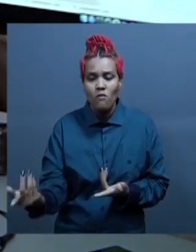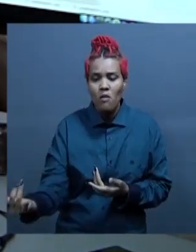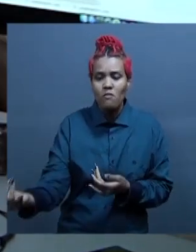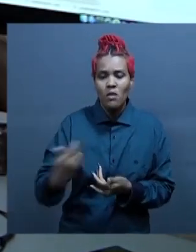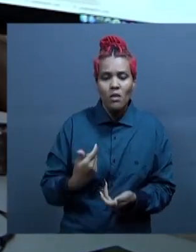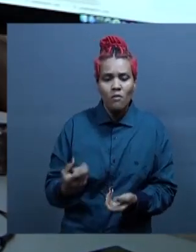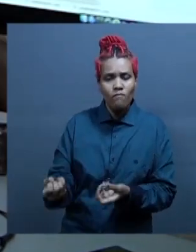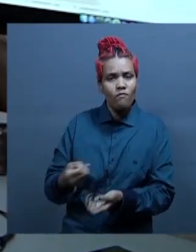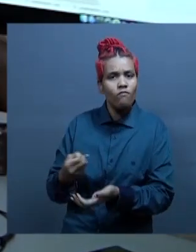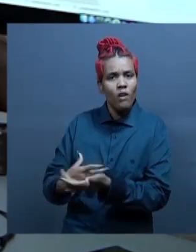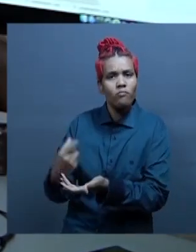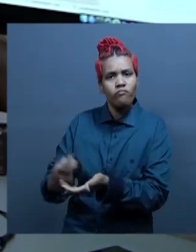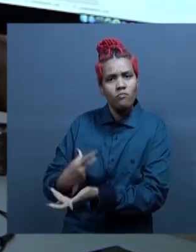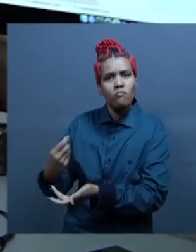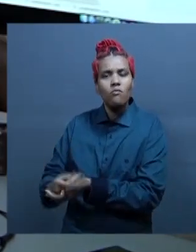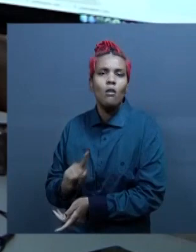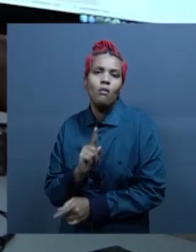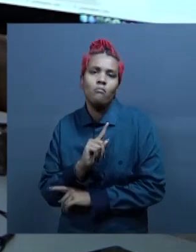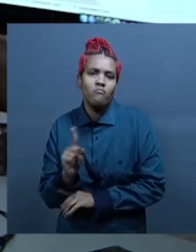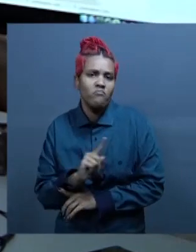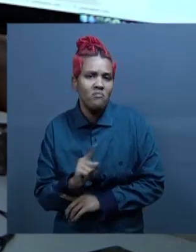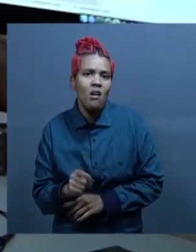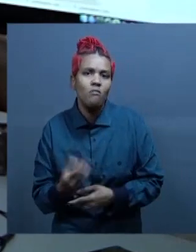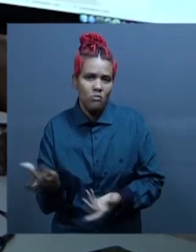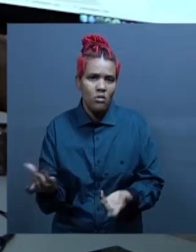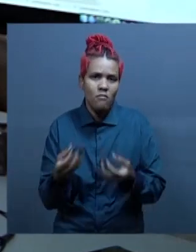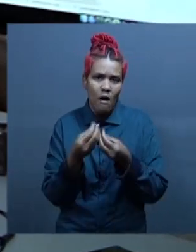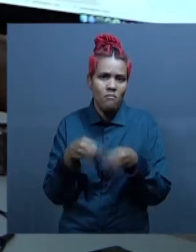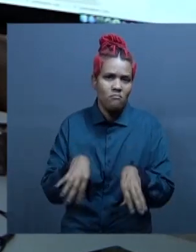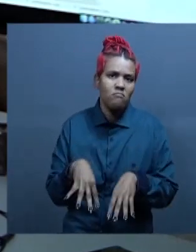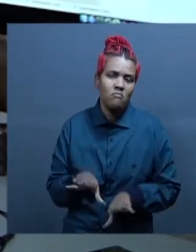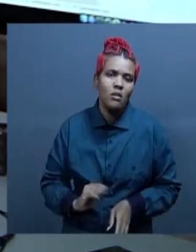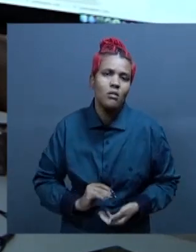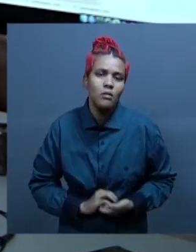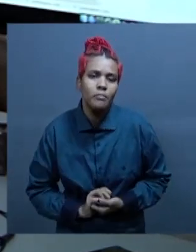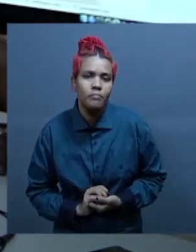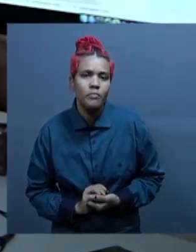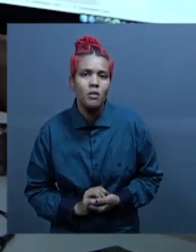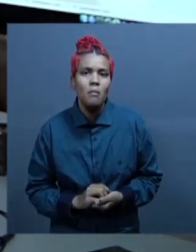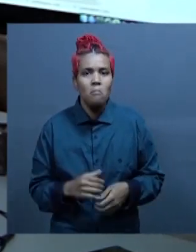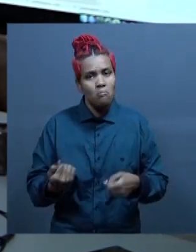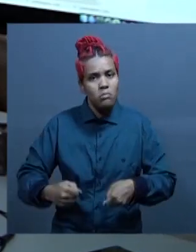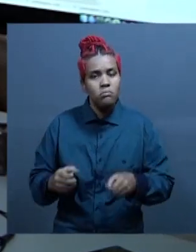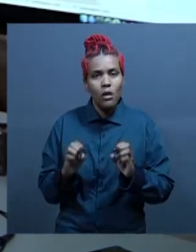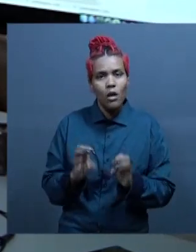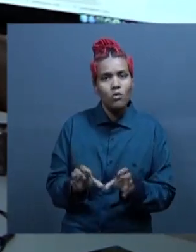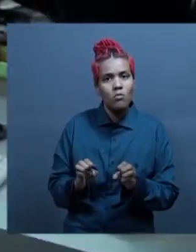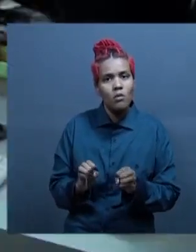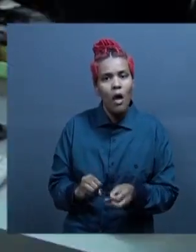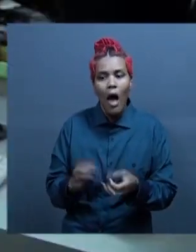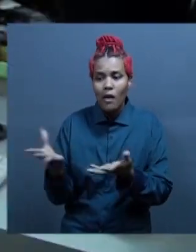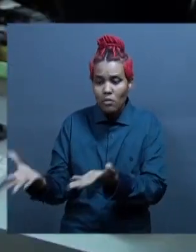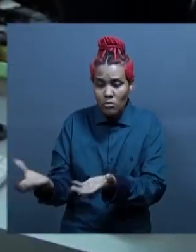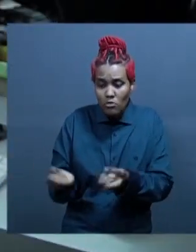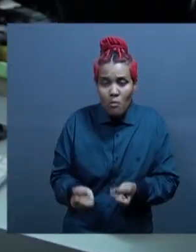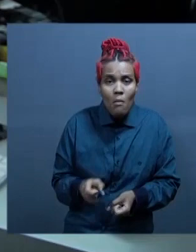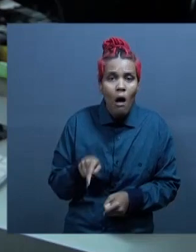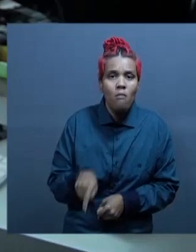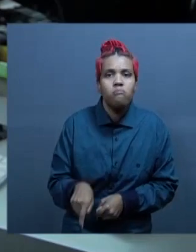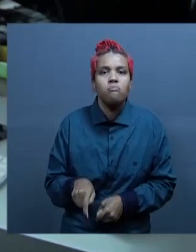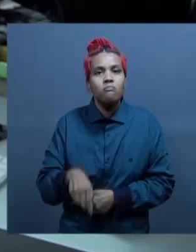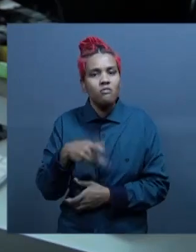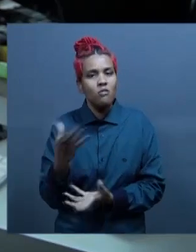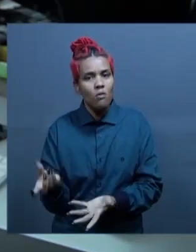e muito mais oportunidades no mercado digital de ajuda a educar e fazer com que esse cliente o venha a comprar de você ele aponta também